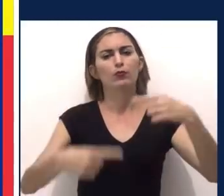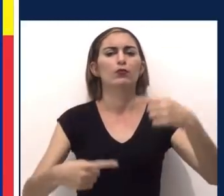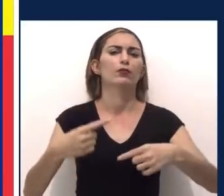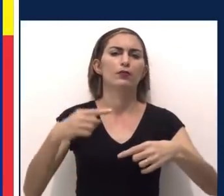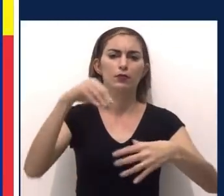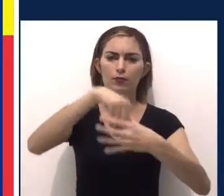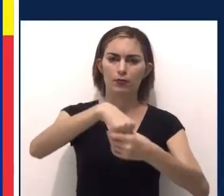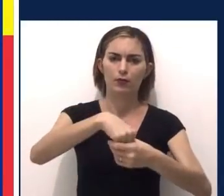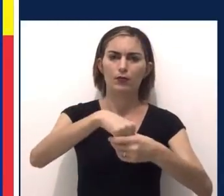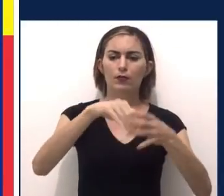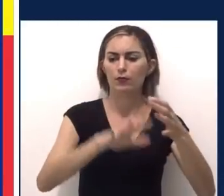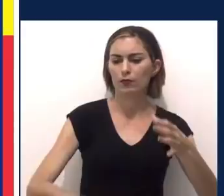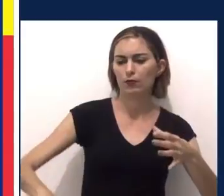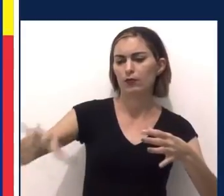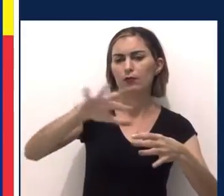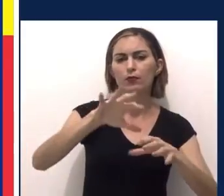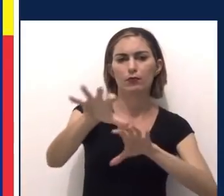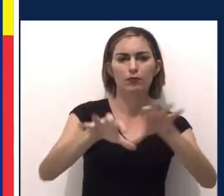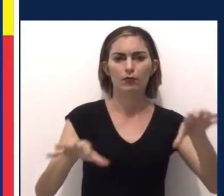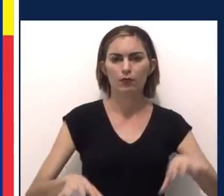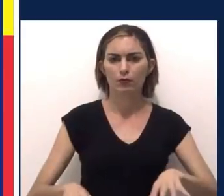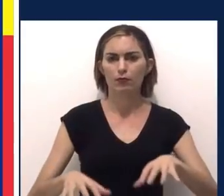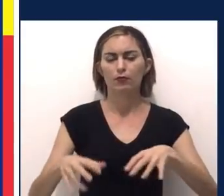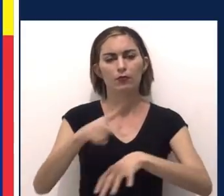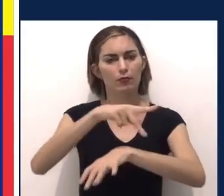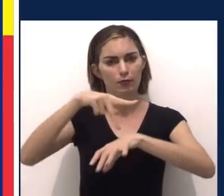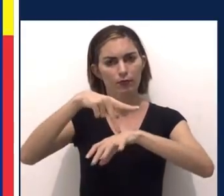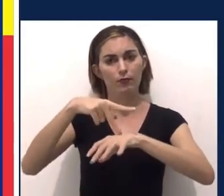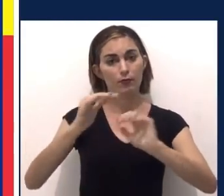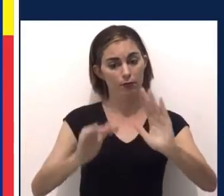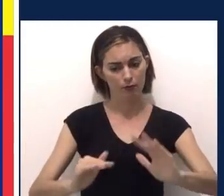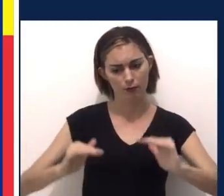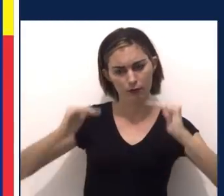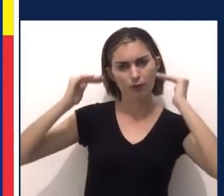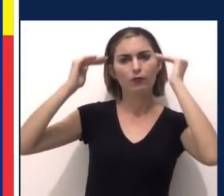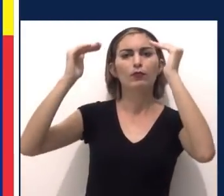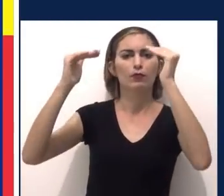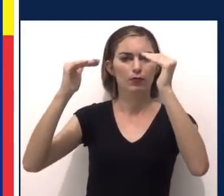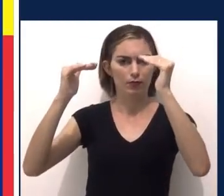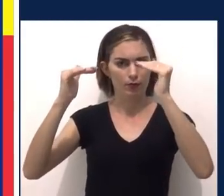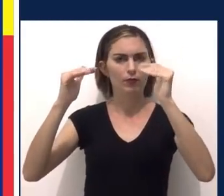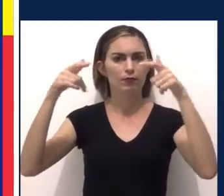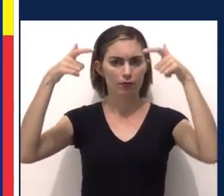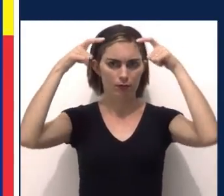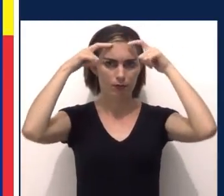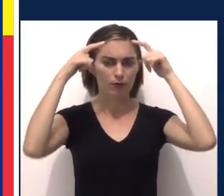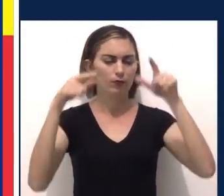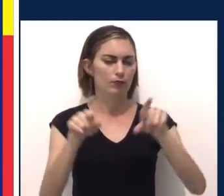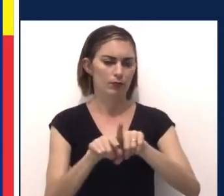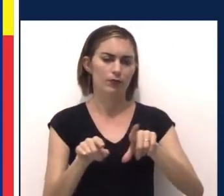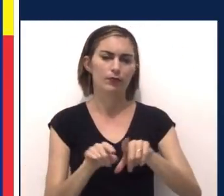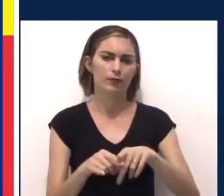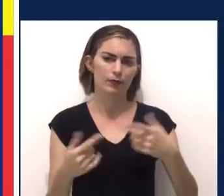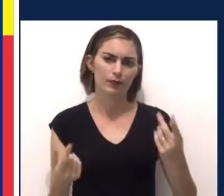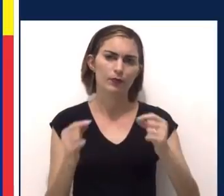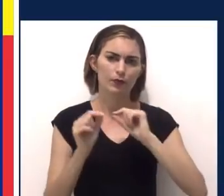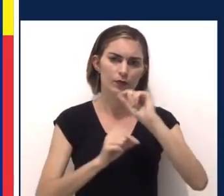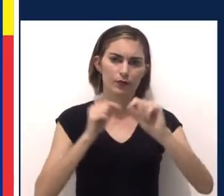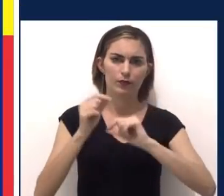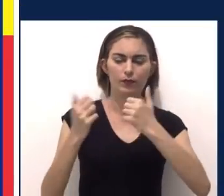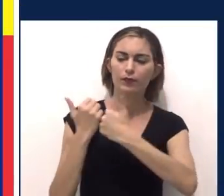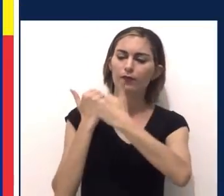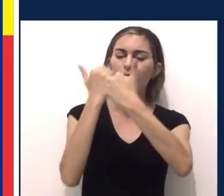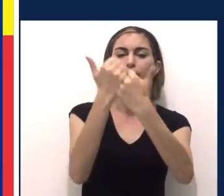político dentro do território nacional. Então, o soberano também, pessoal,